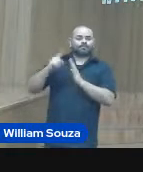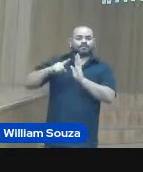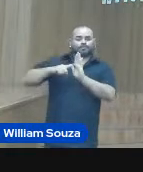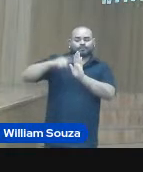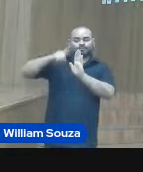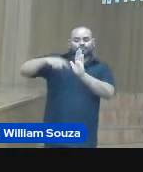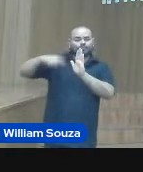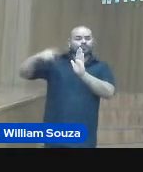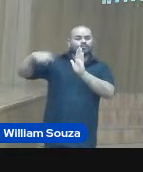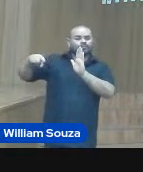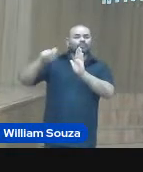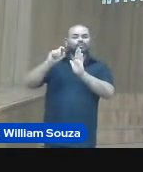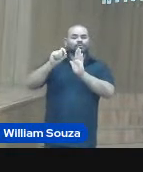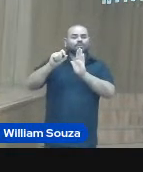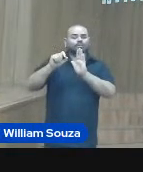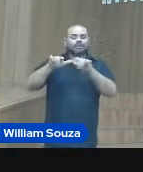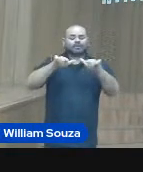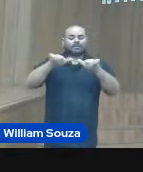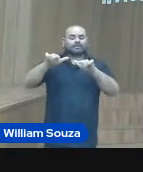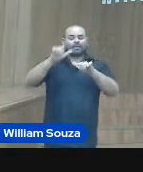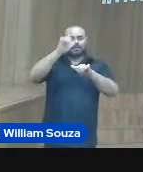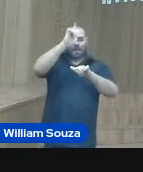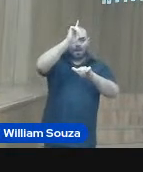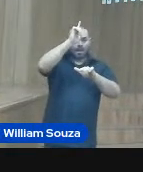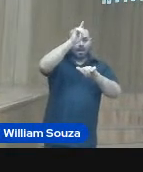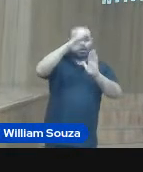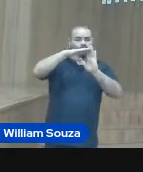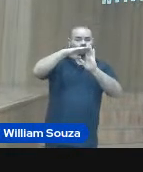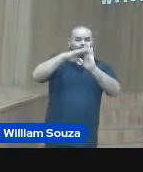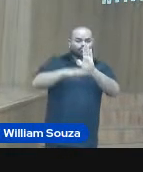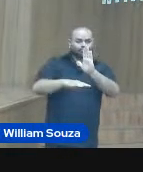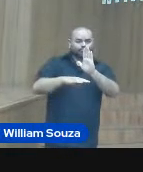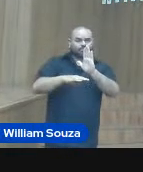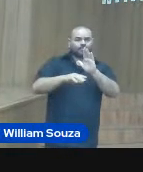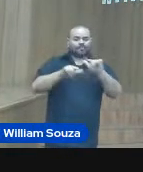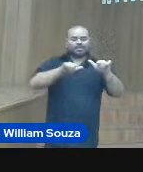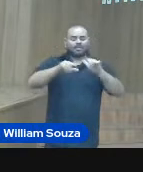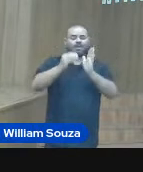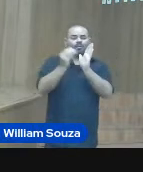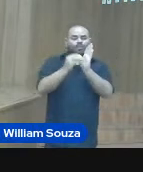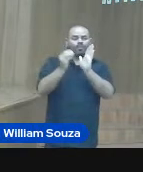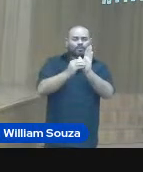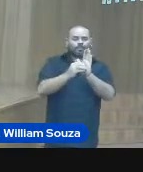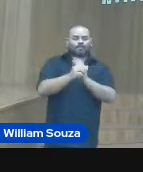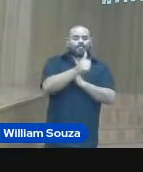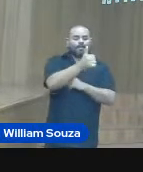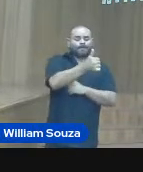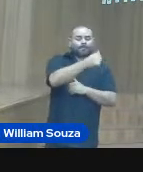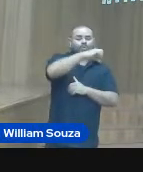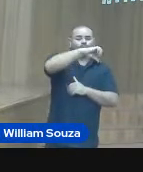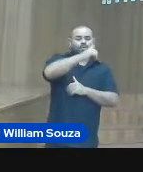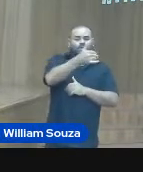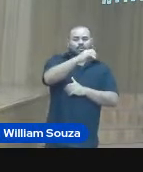do desemprego na Alemanha entre 1910 e 1960.